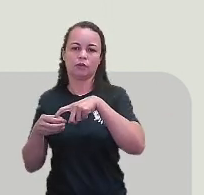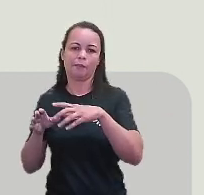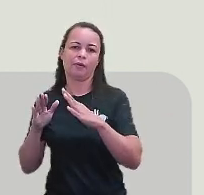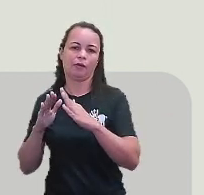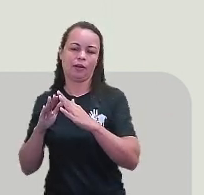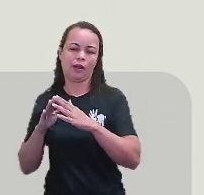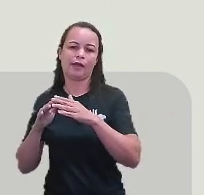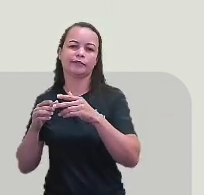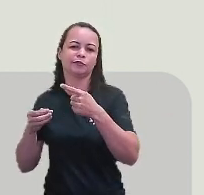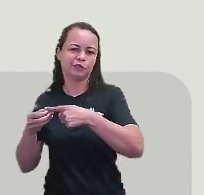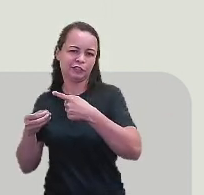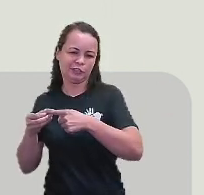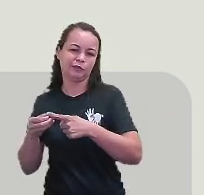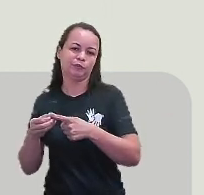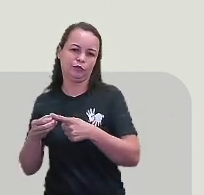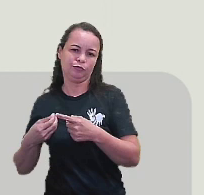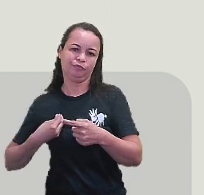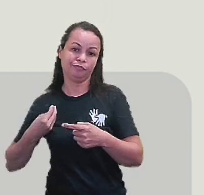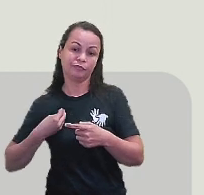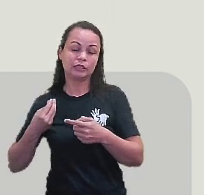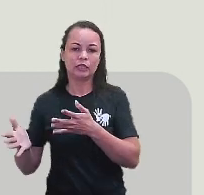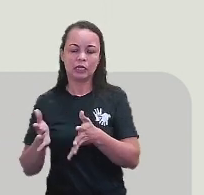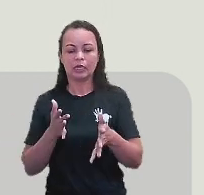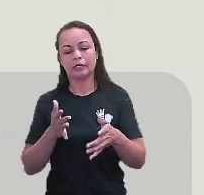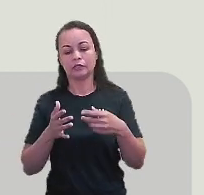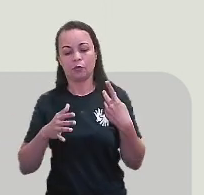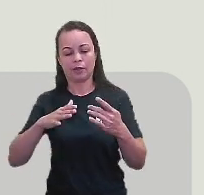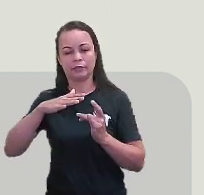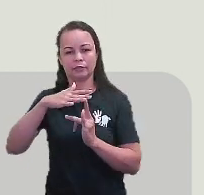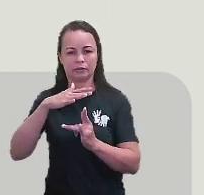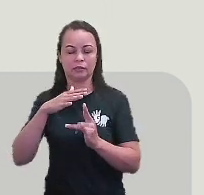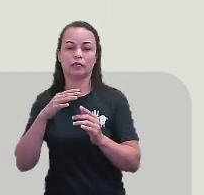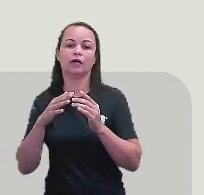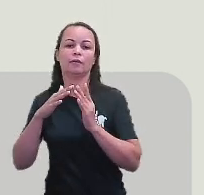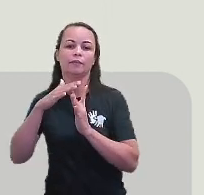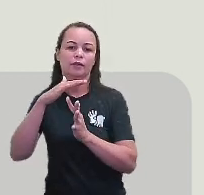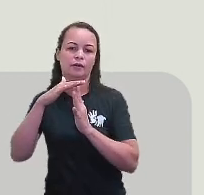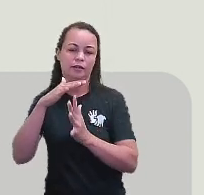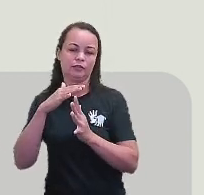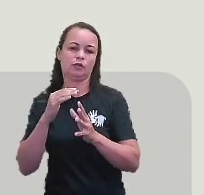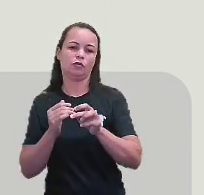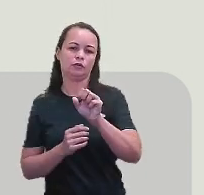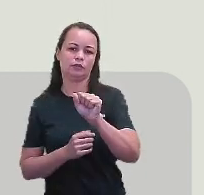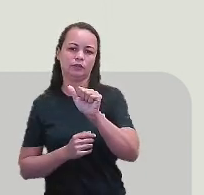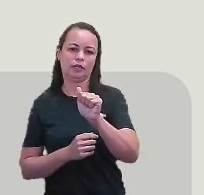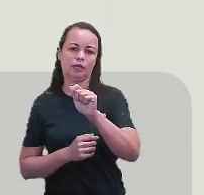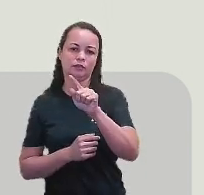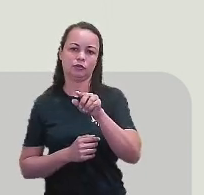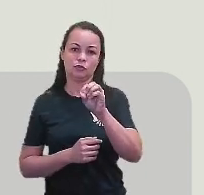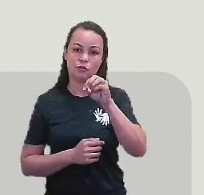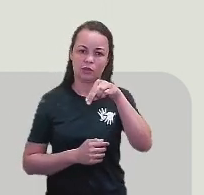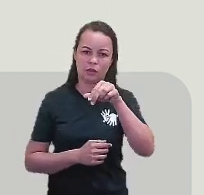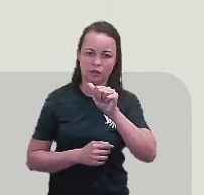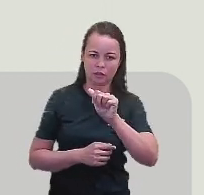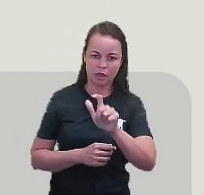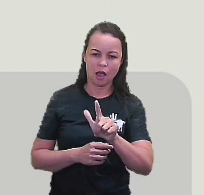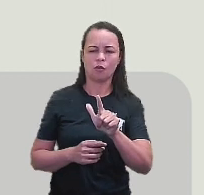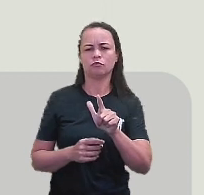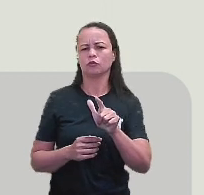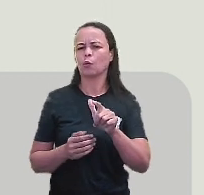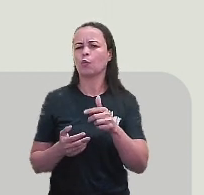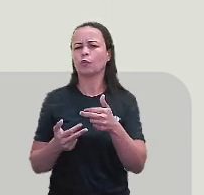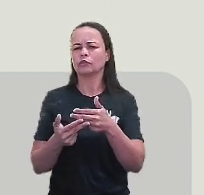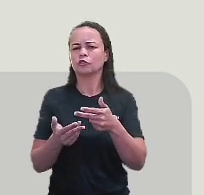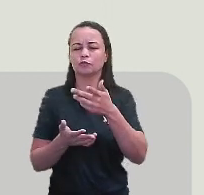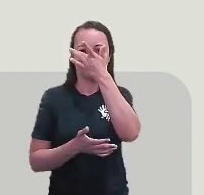origem. Essa é a movimentação chamada assim, de migração saisonal. Quantas pessoas a gente não conhece que faz esse movimento de